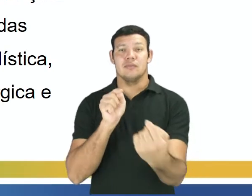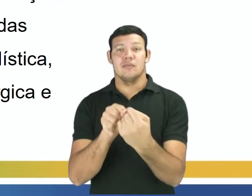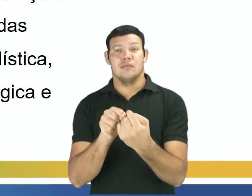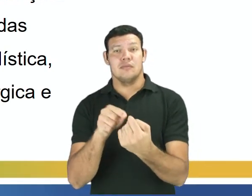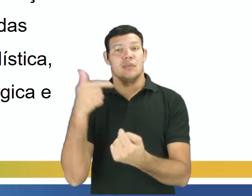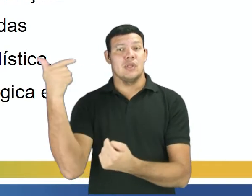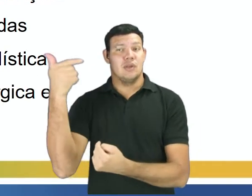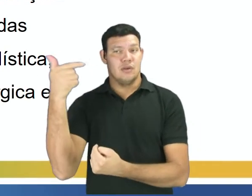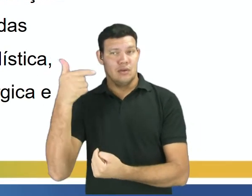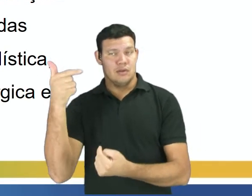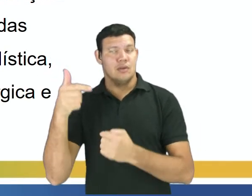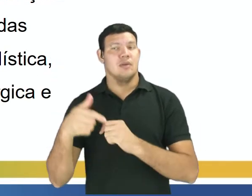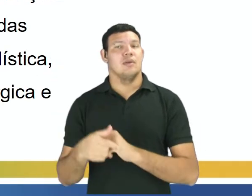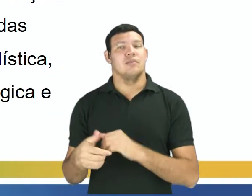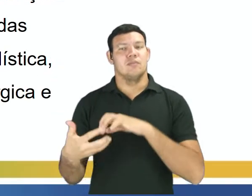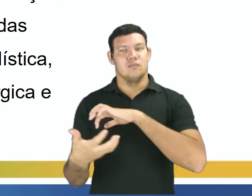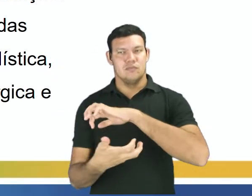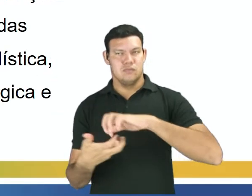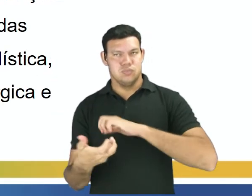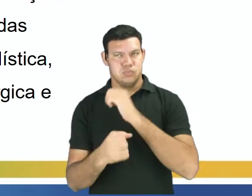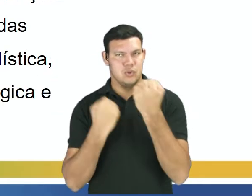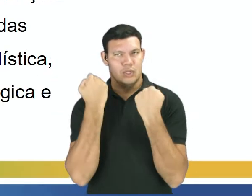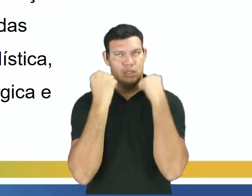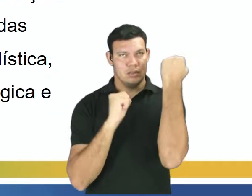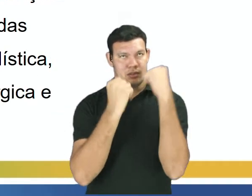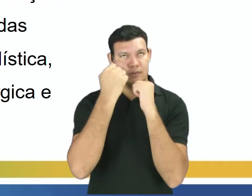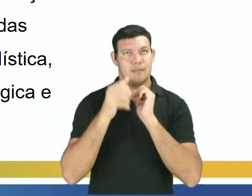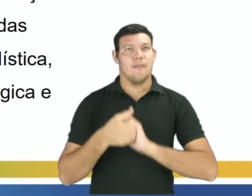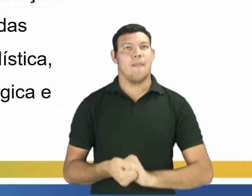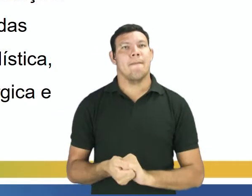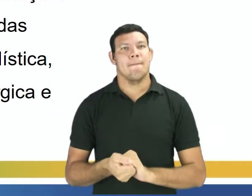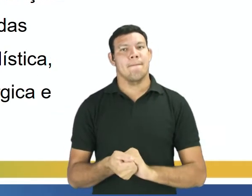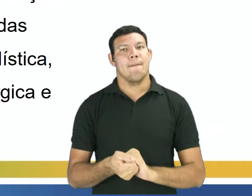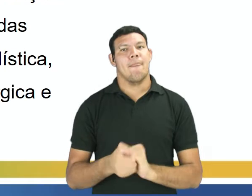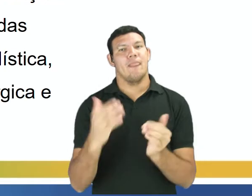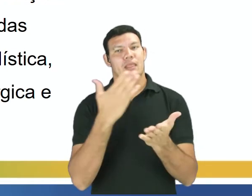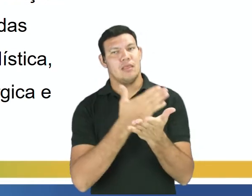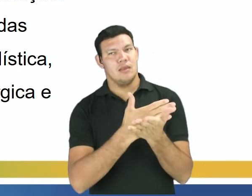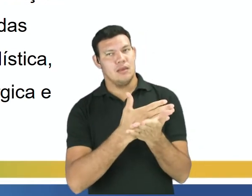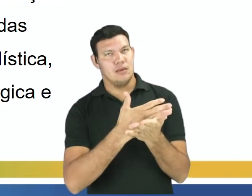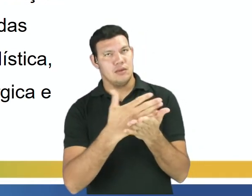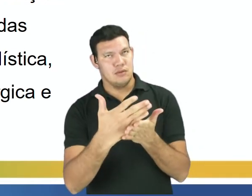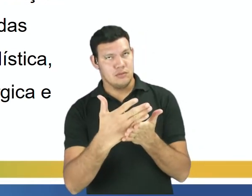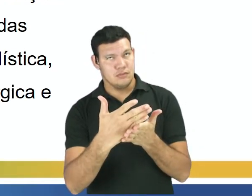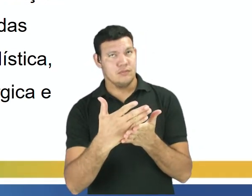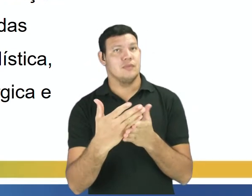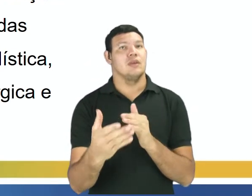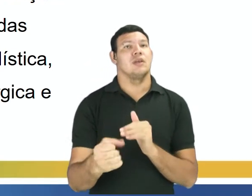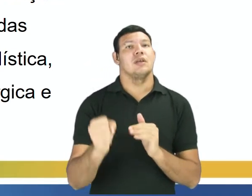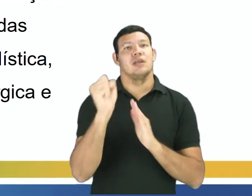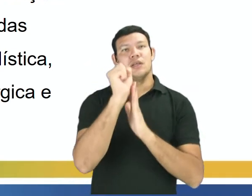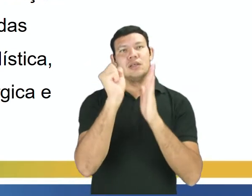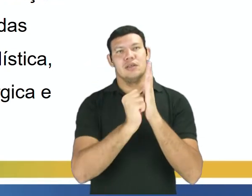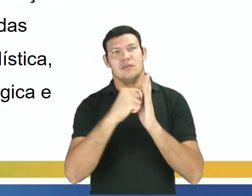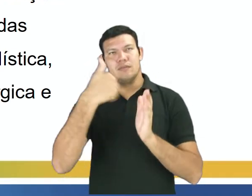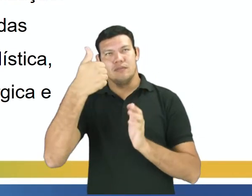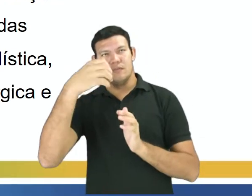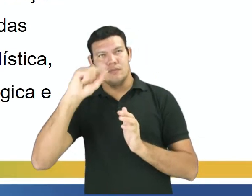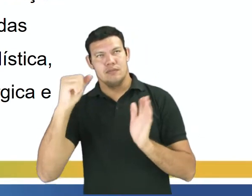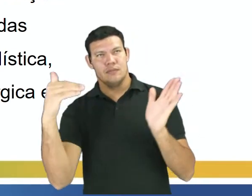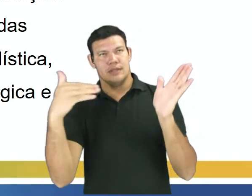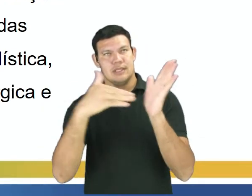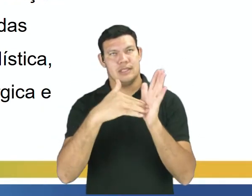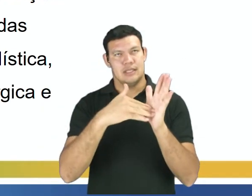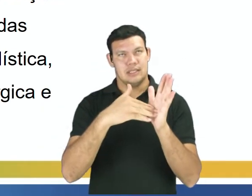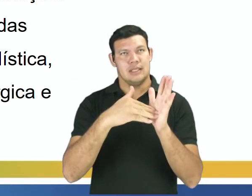Revolução Industrial, as condições históricas ocorreu no século XIX até meados da década de 70. O